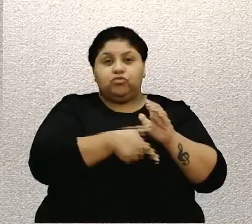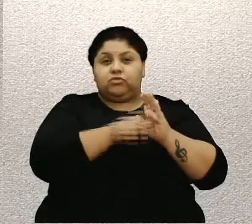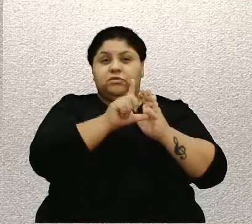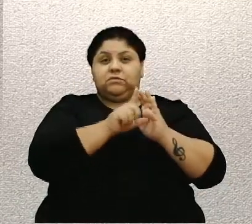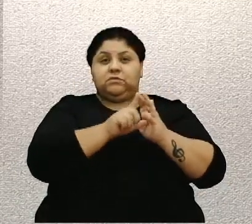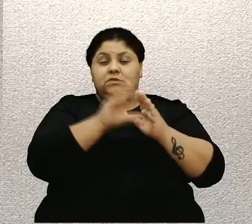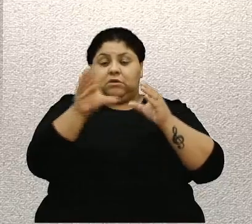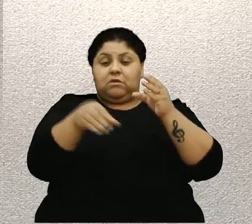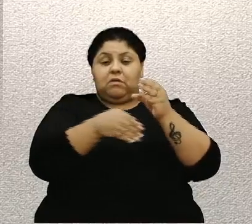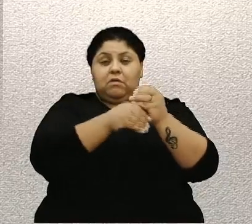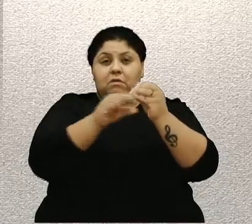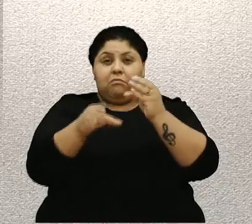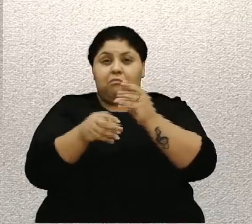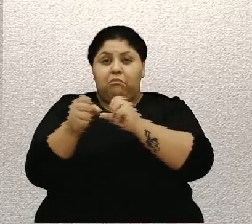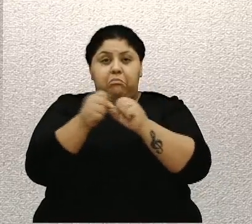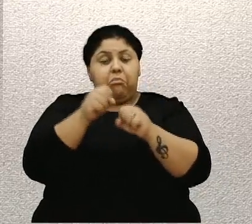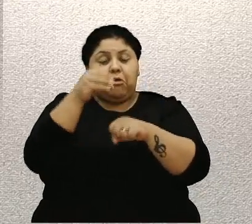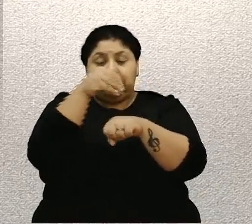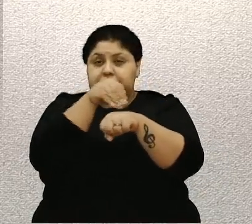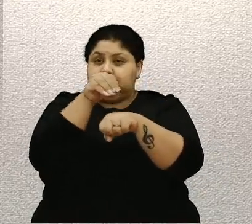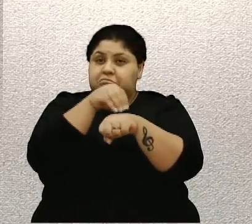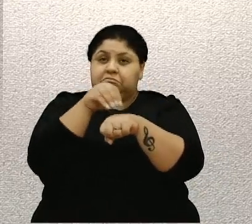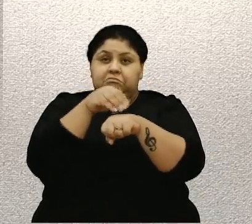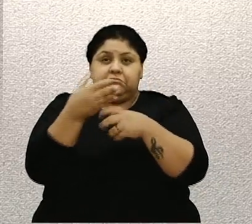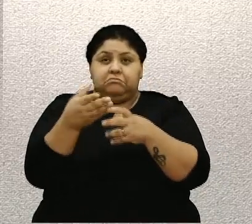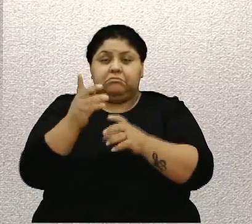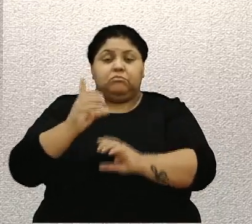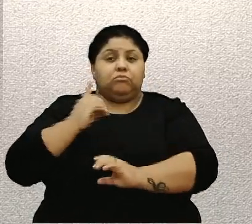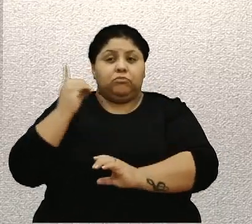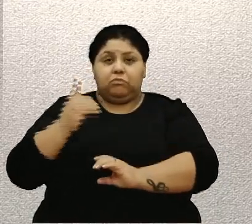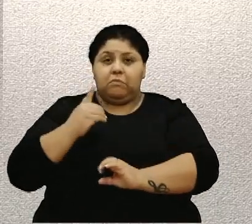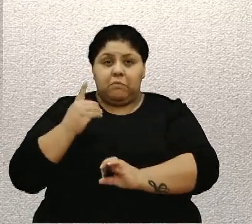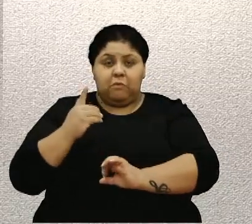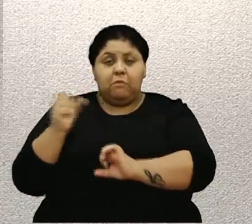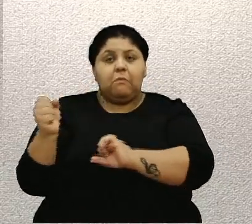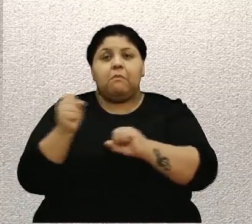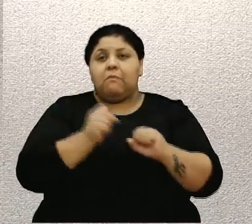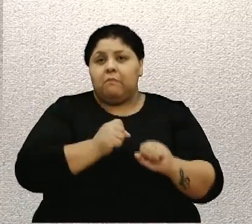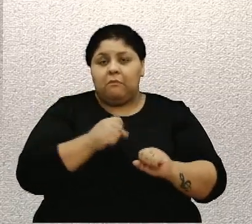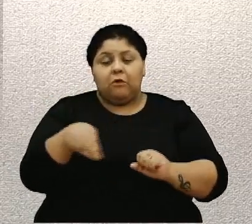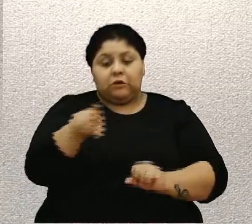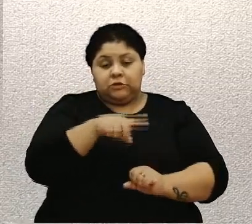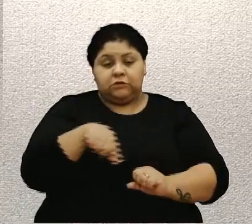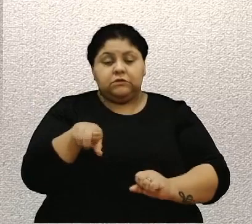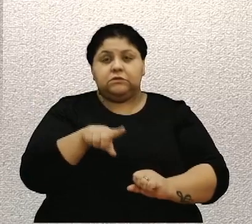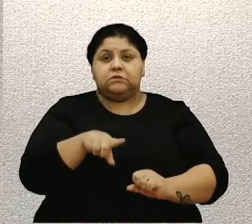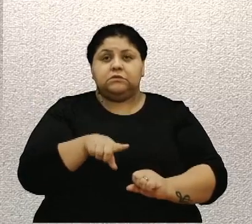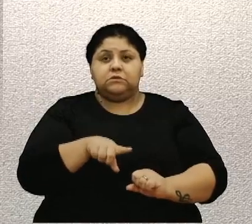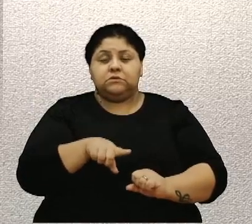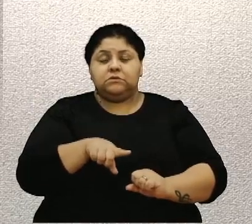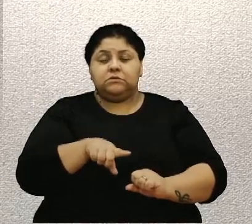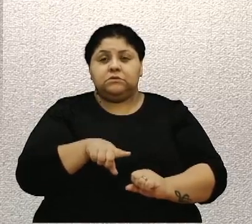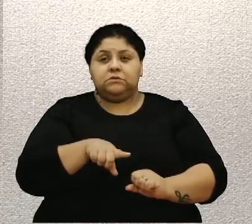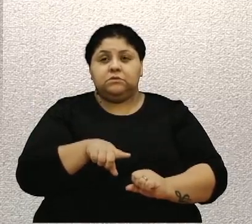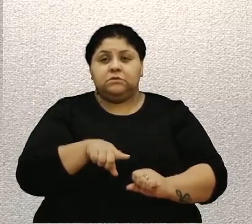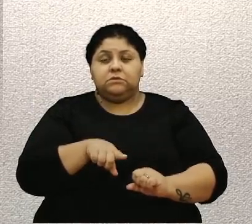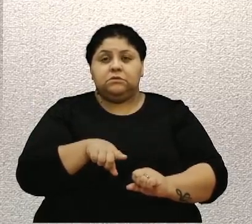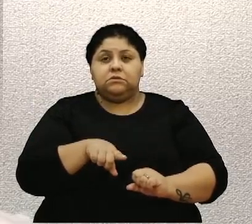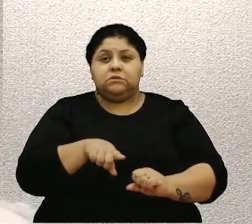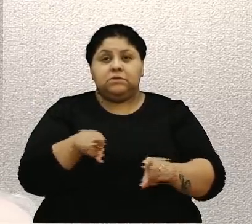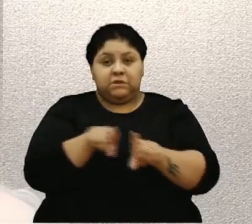Emendas podem ser sugeridas por deputados e podem ser, nós aqui impetramos também